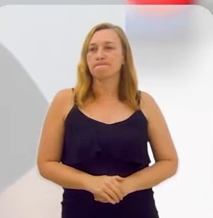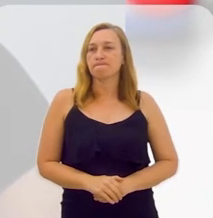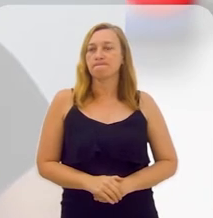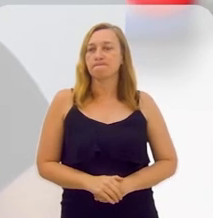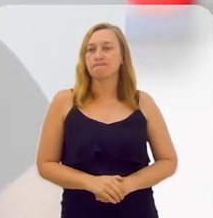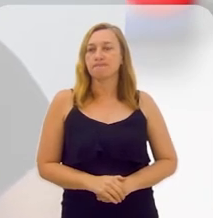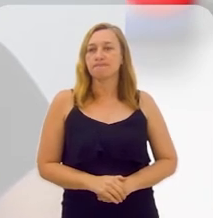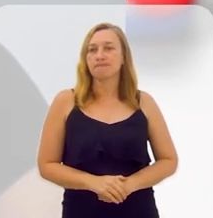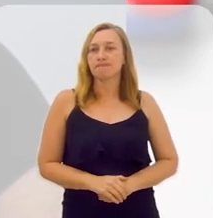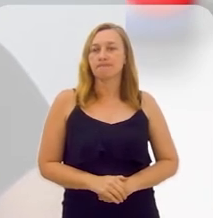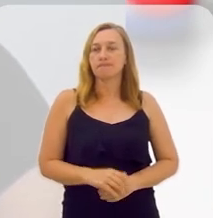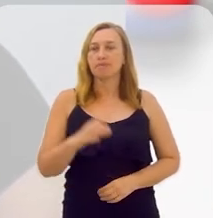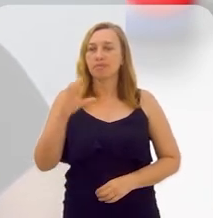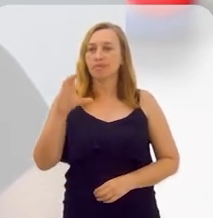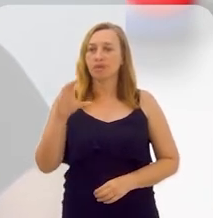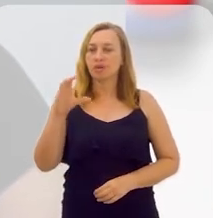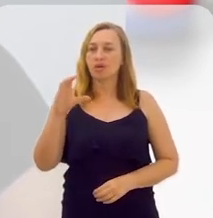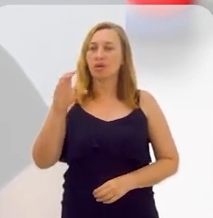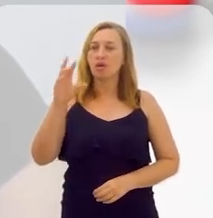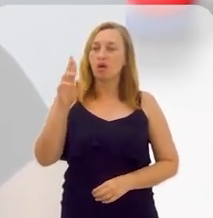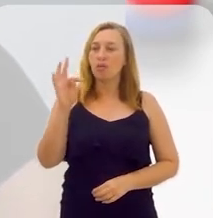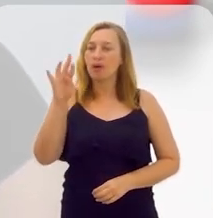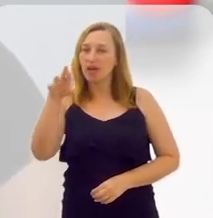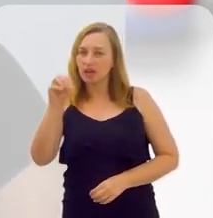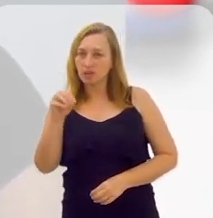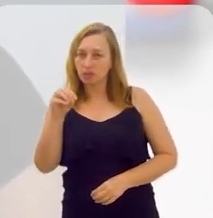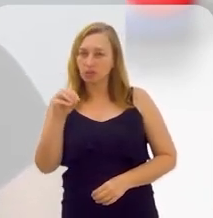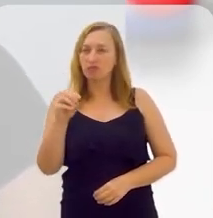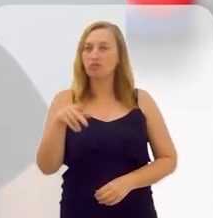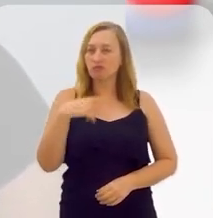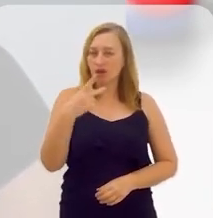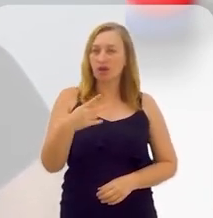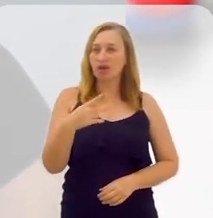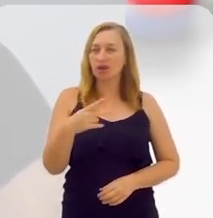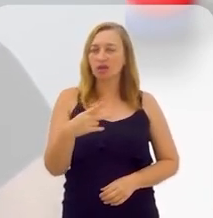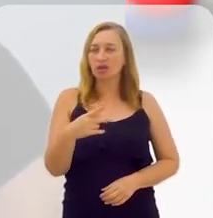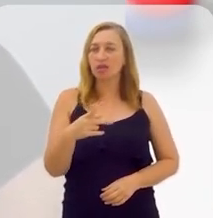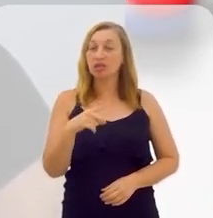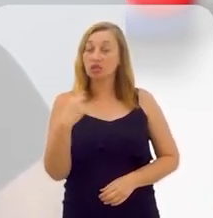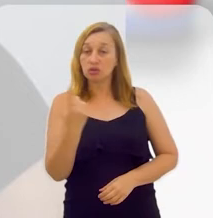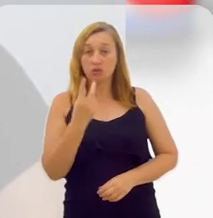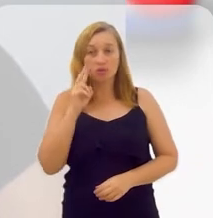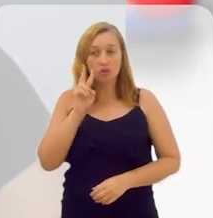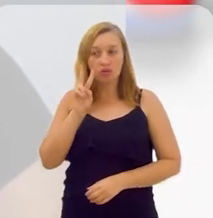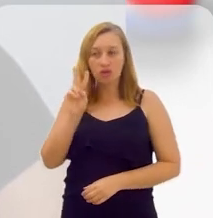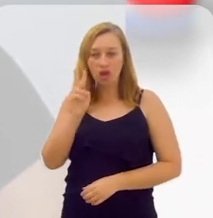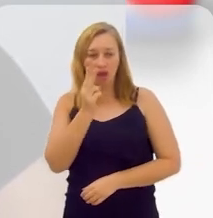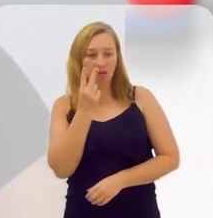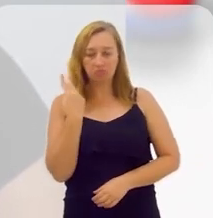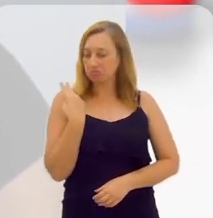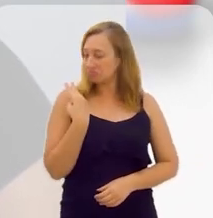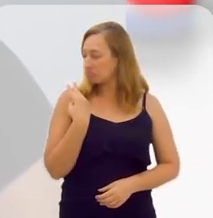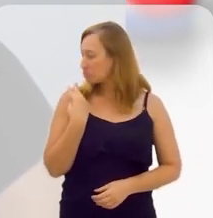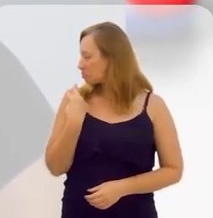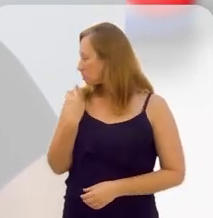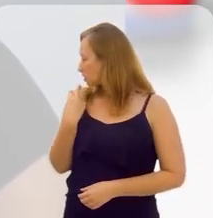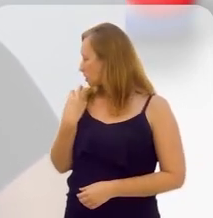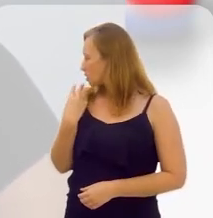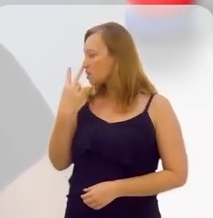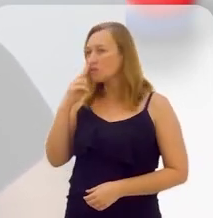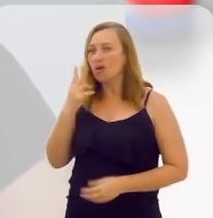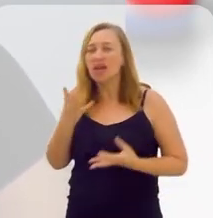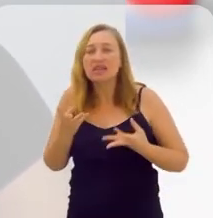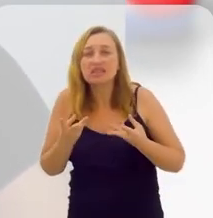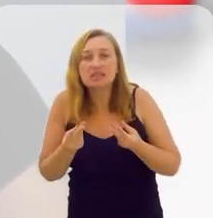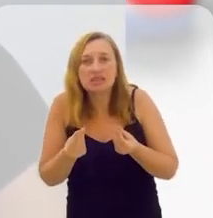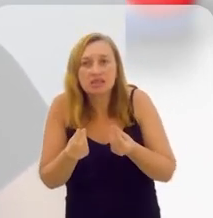que fala, que o Acosta, né, que o Alberto Acosta, ele fala que, se a gente olhar para o lado e tivermos um